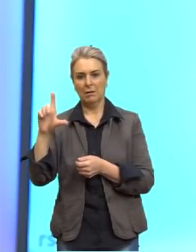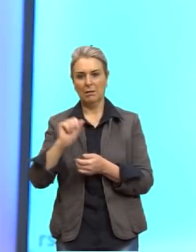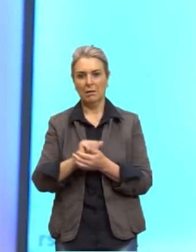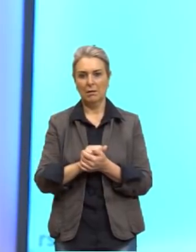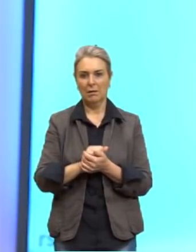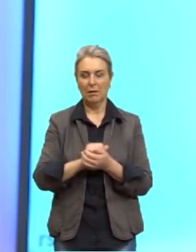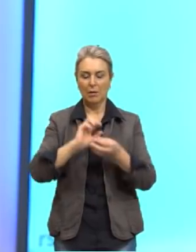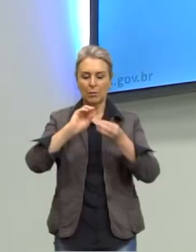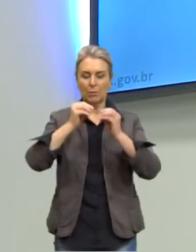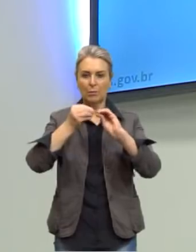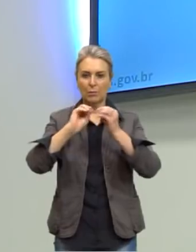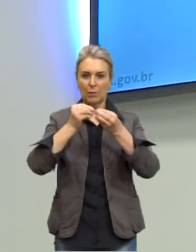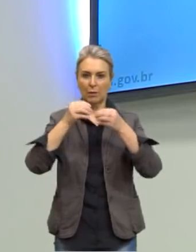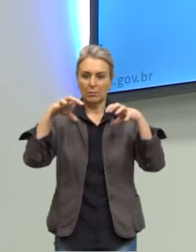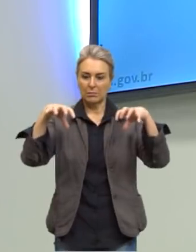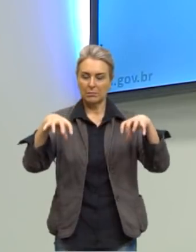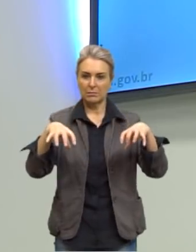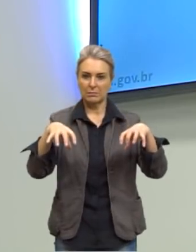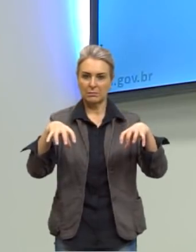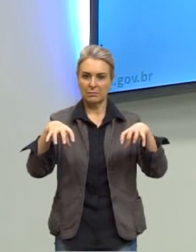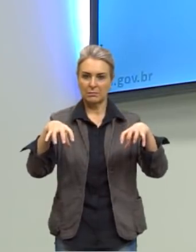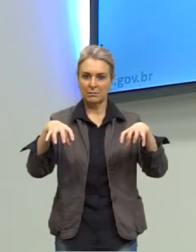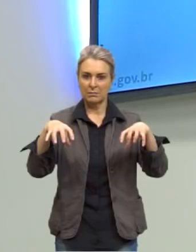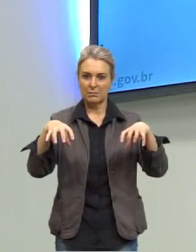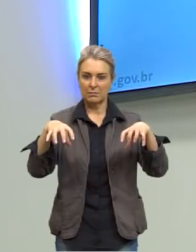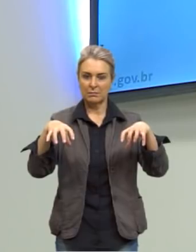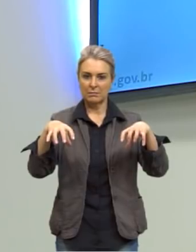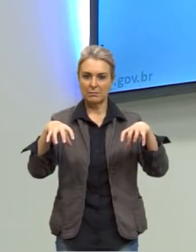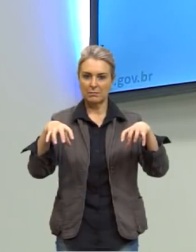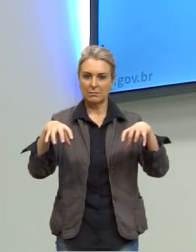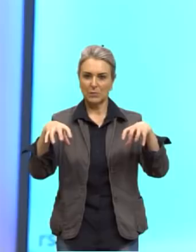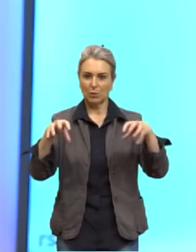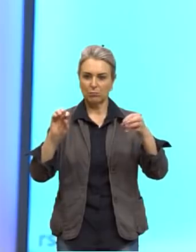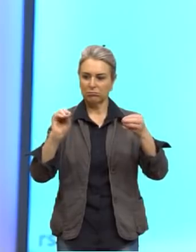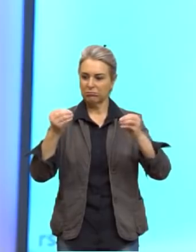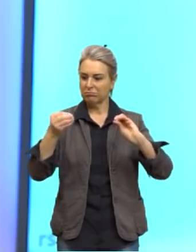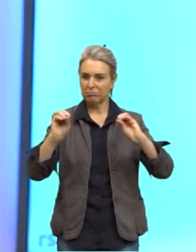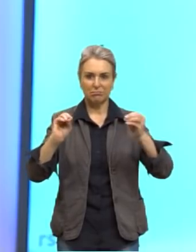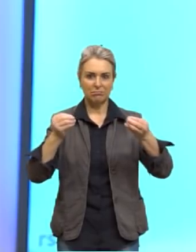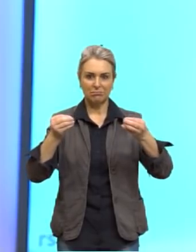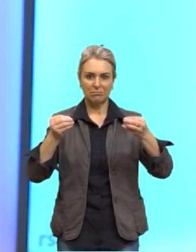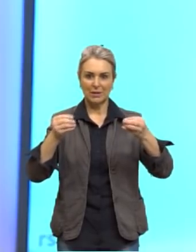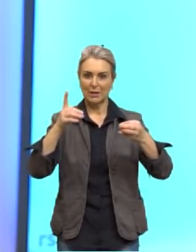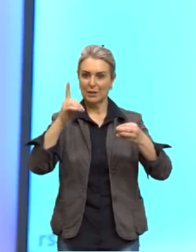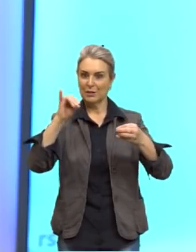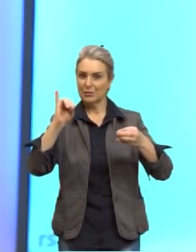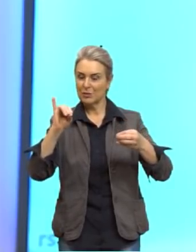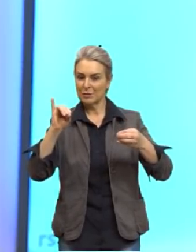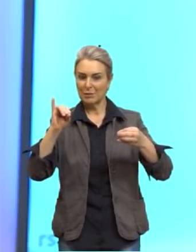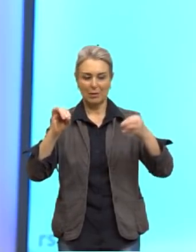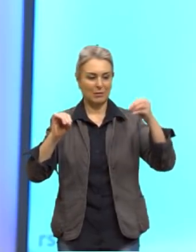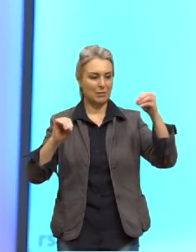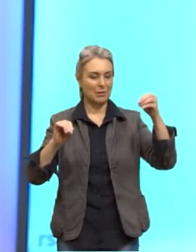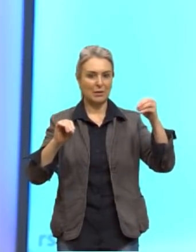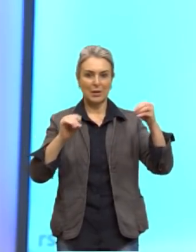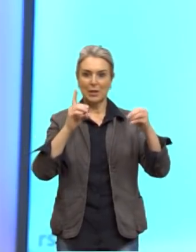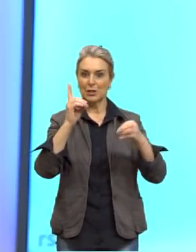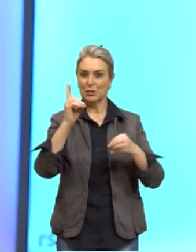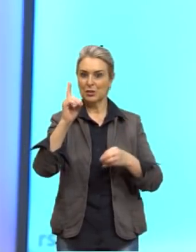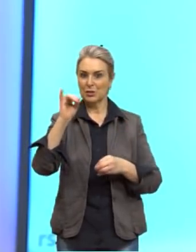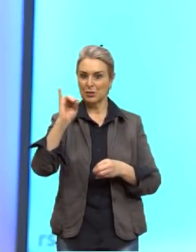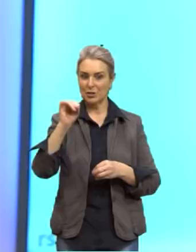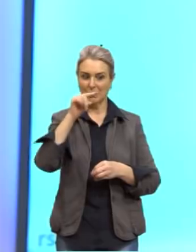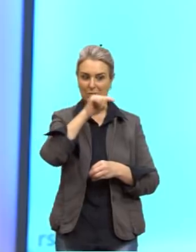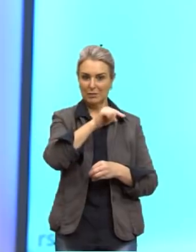ela é uma molécula polar então a integração do tipo de polo de polo ponto de ebulição